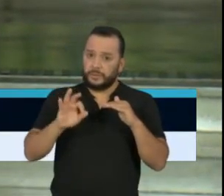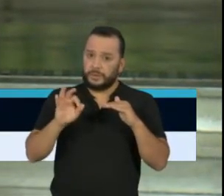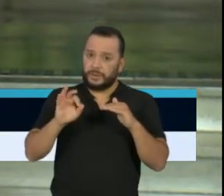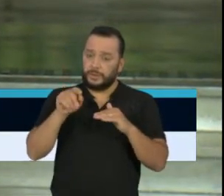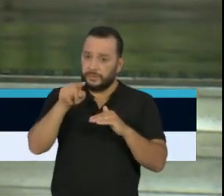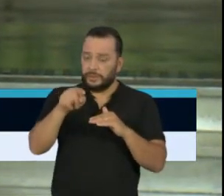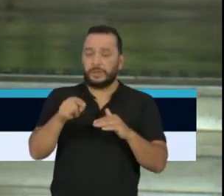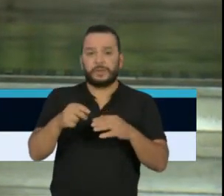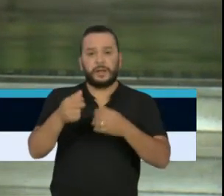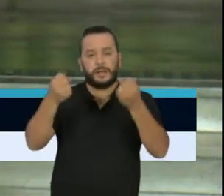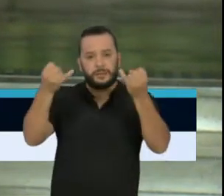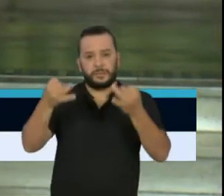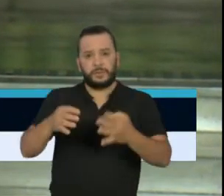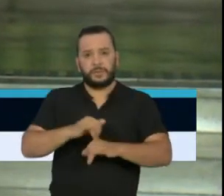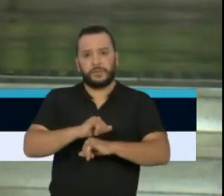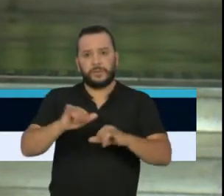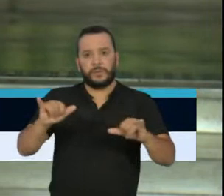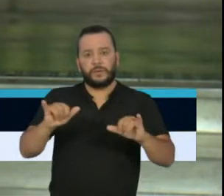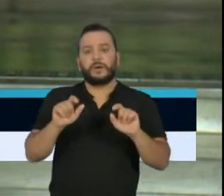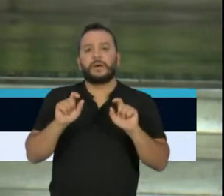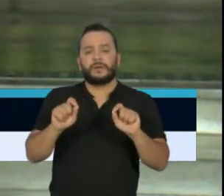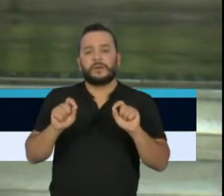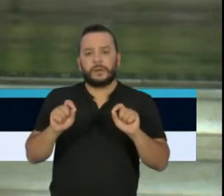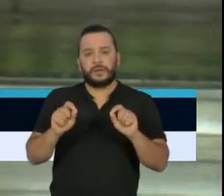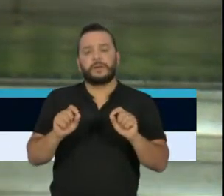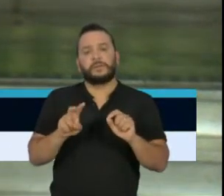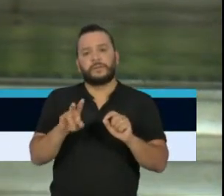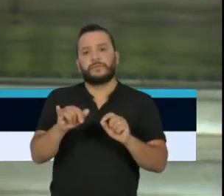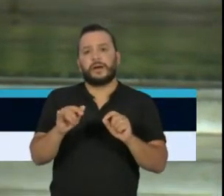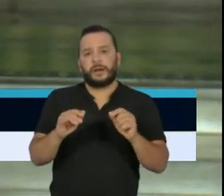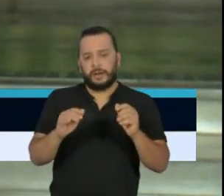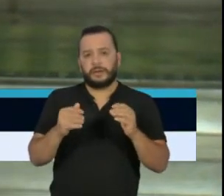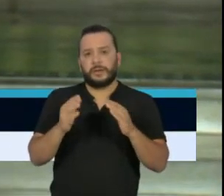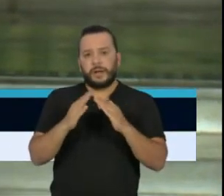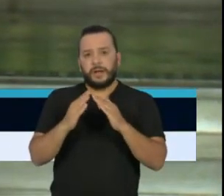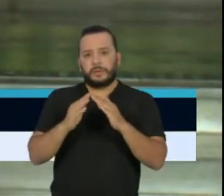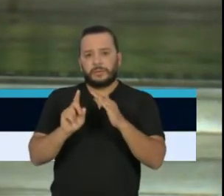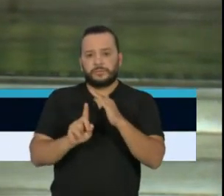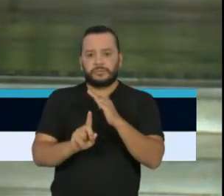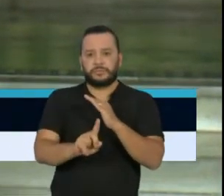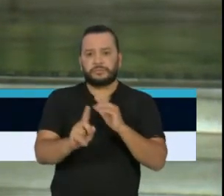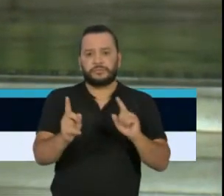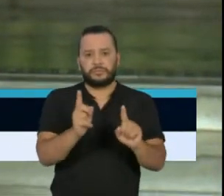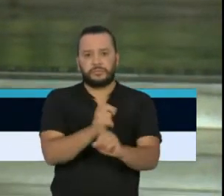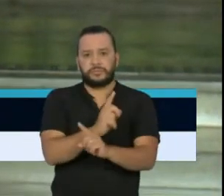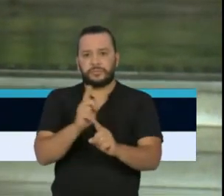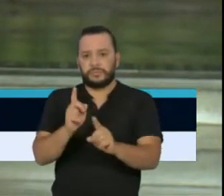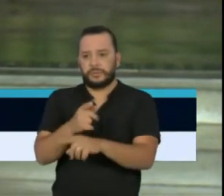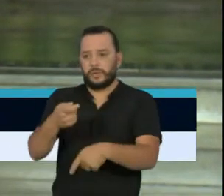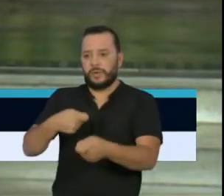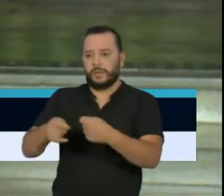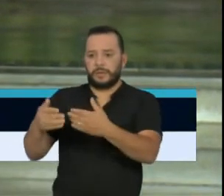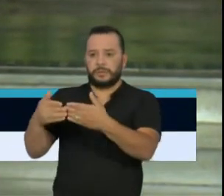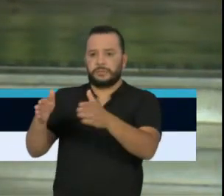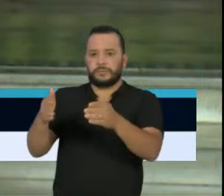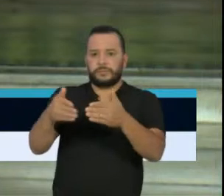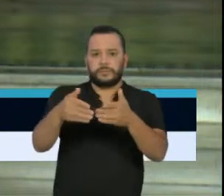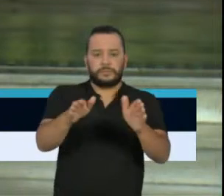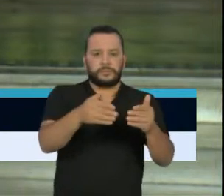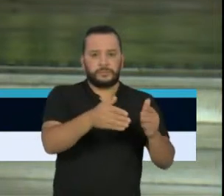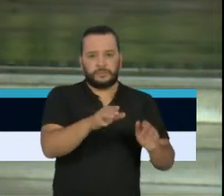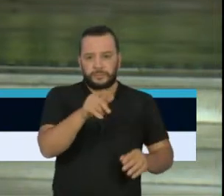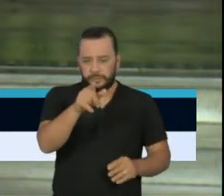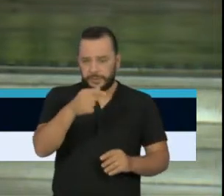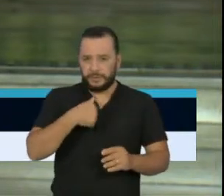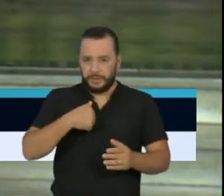possível reabertura, embora ainda não tenha detalhado as metas para isso. Eu gostaria de saber se o governo ficou mais otimista com os dados